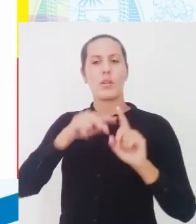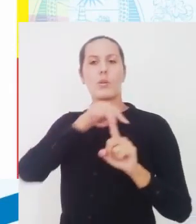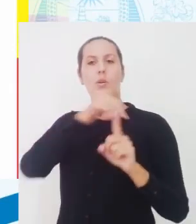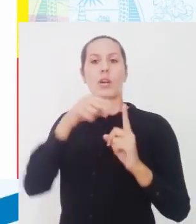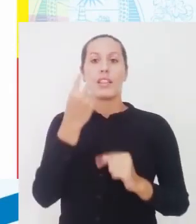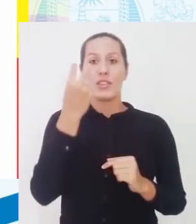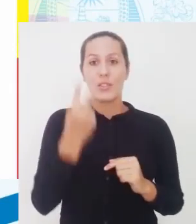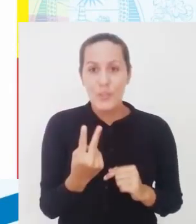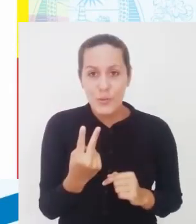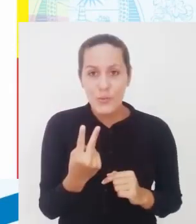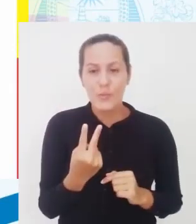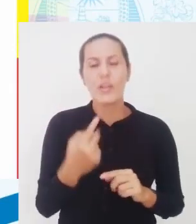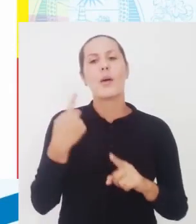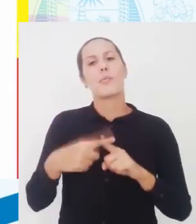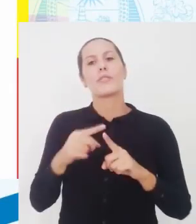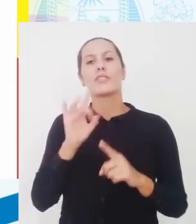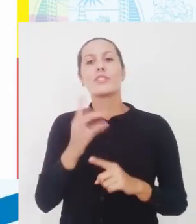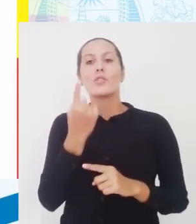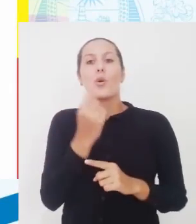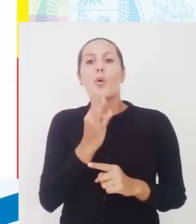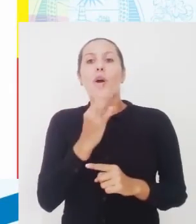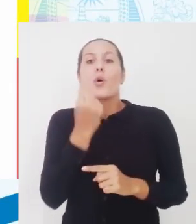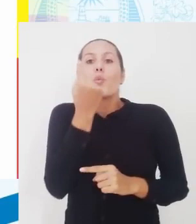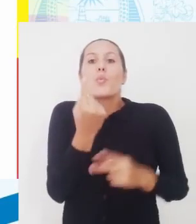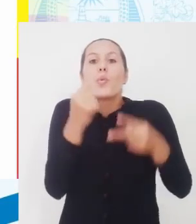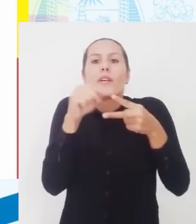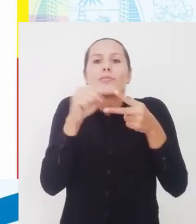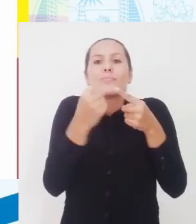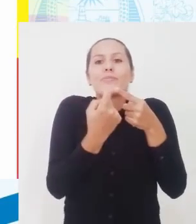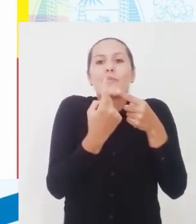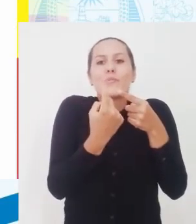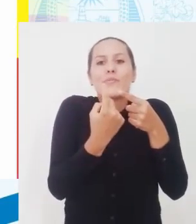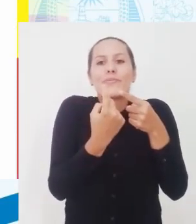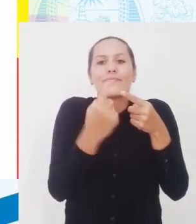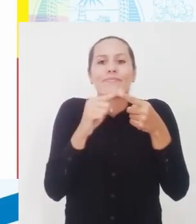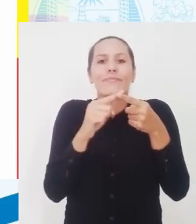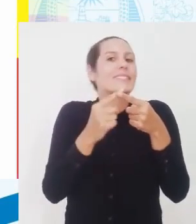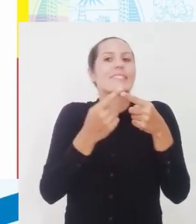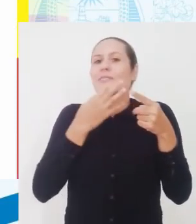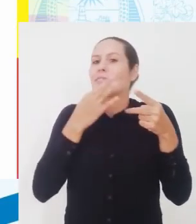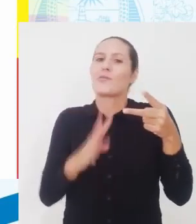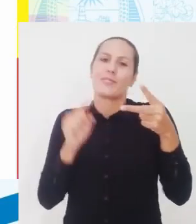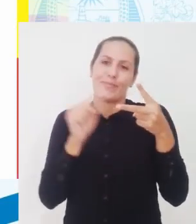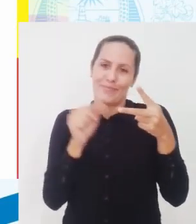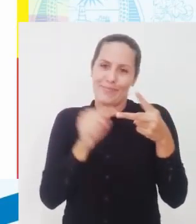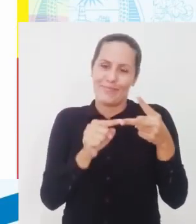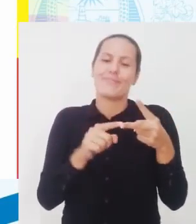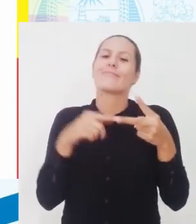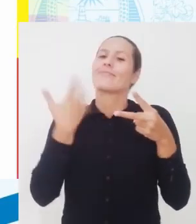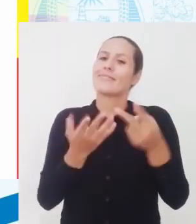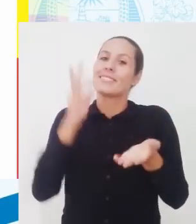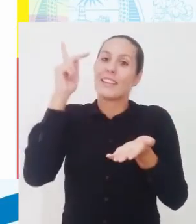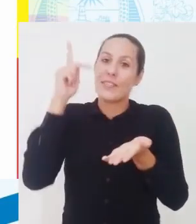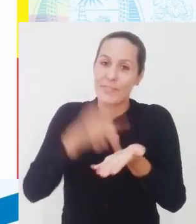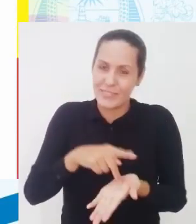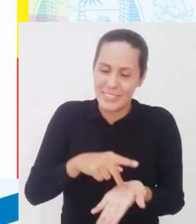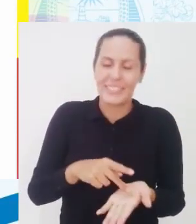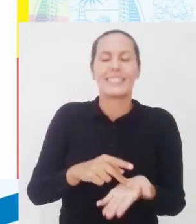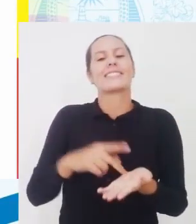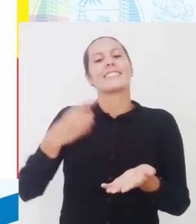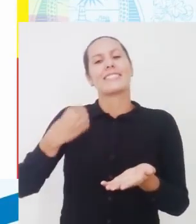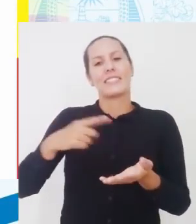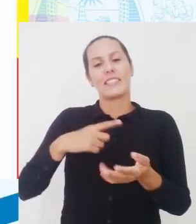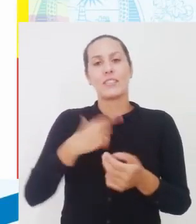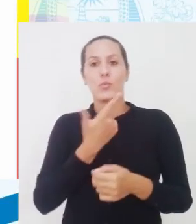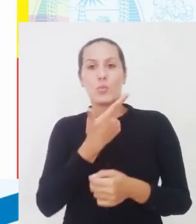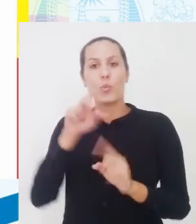definição somente e não conhecia a segunda. Na verdade, existe um ponto de vista que se sobressai a todos, o ponto